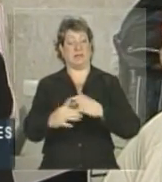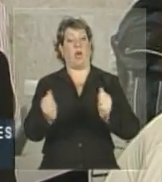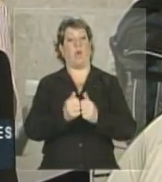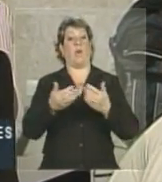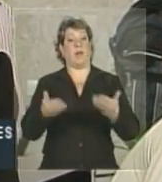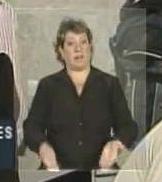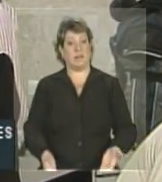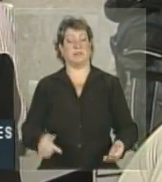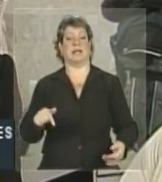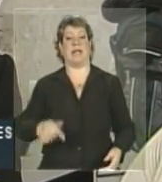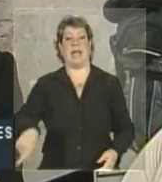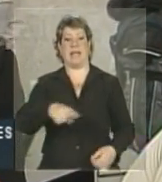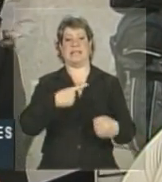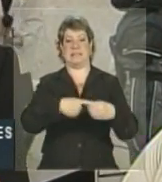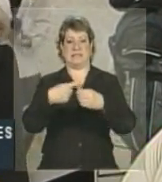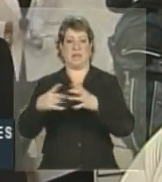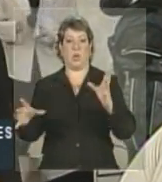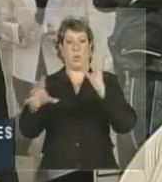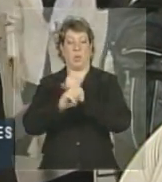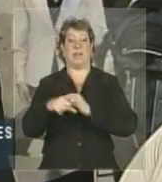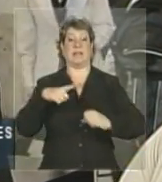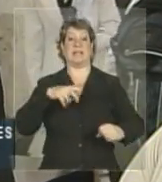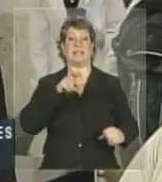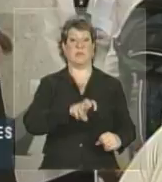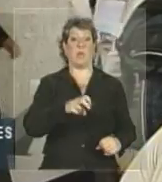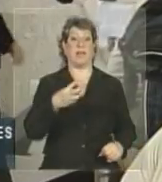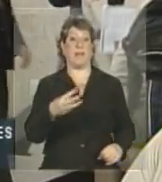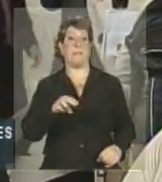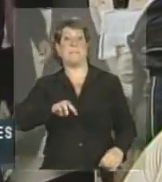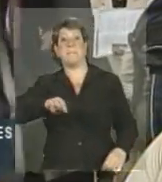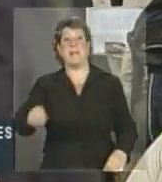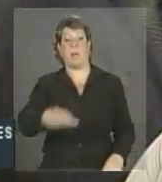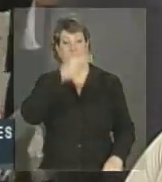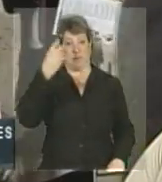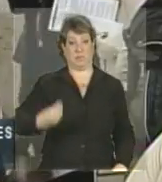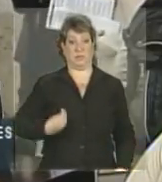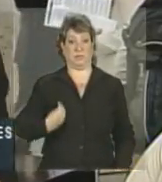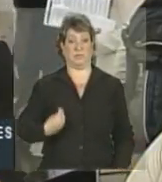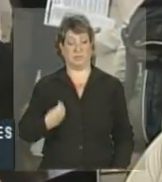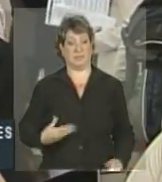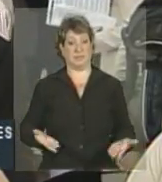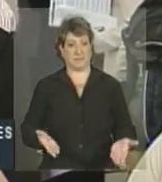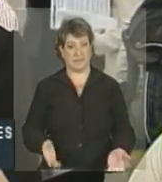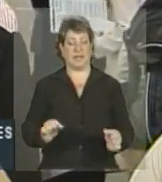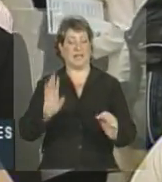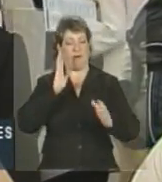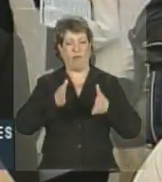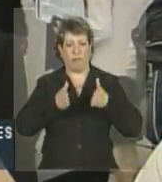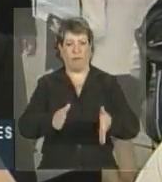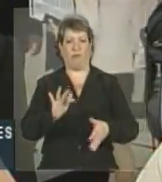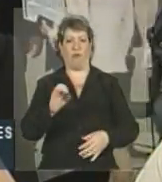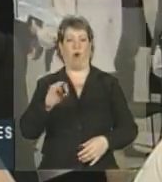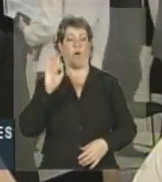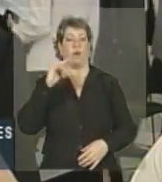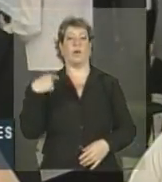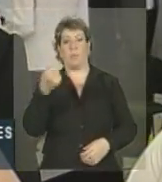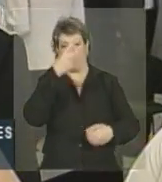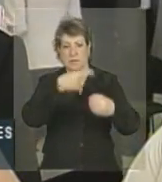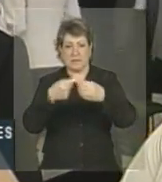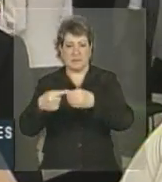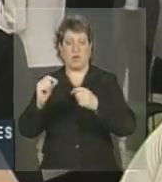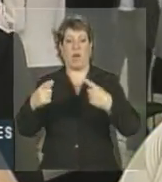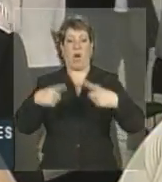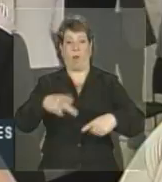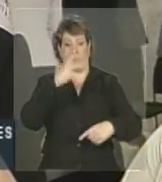isso, essas cidades somadas têm 53 milhões de habitantes, ou seja, focamos naqueles municípios